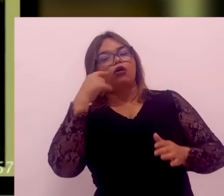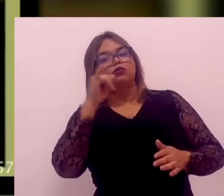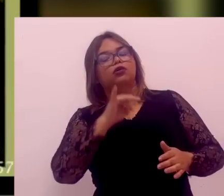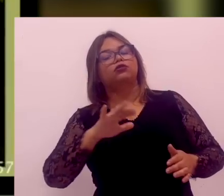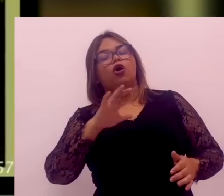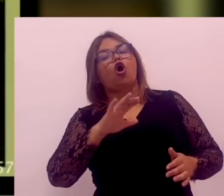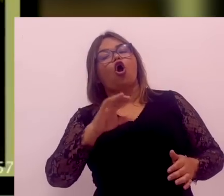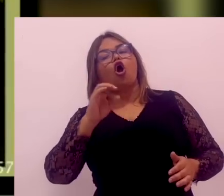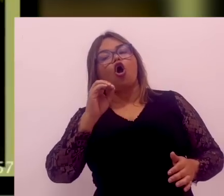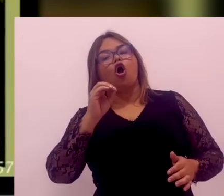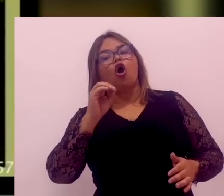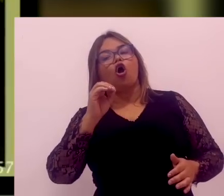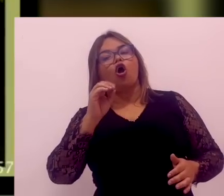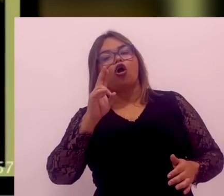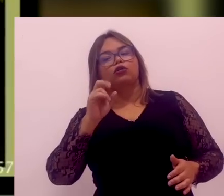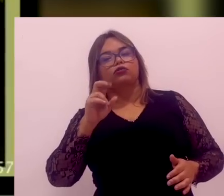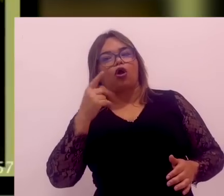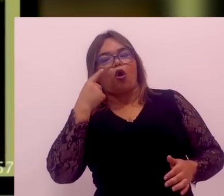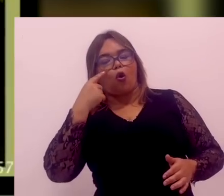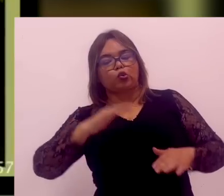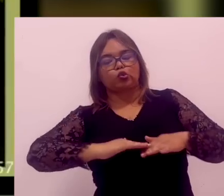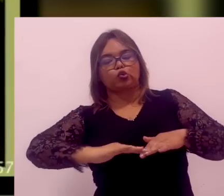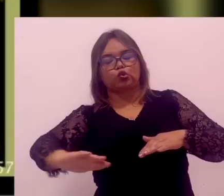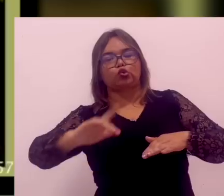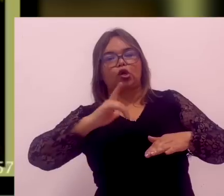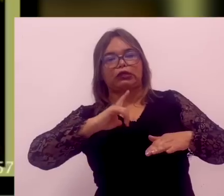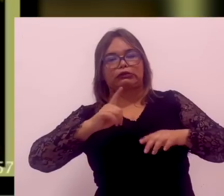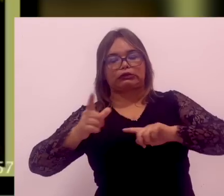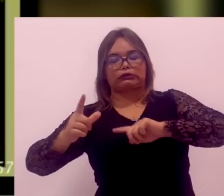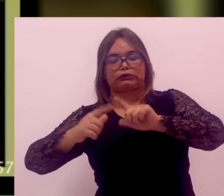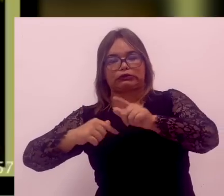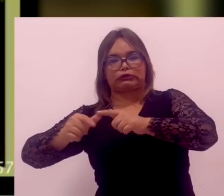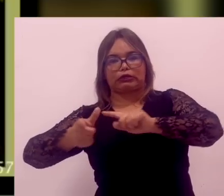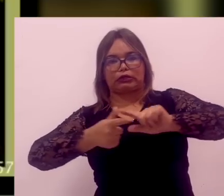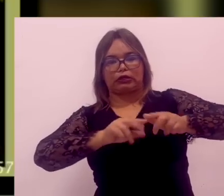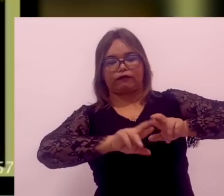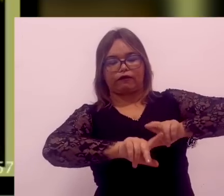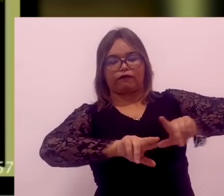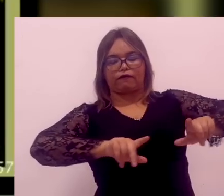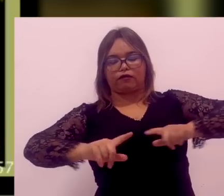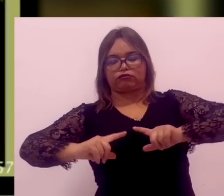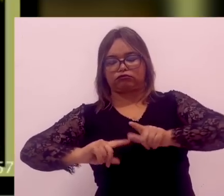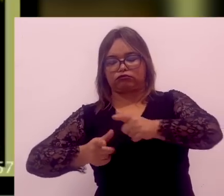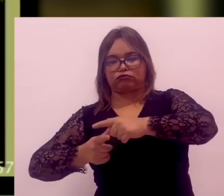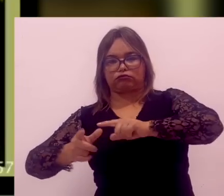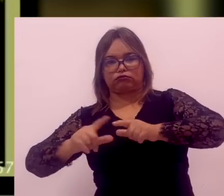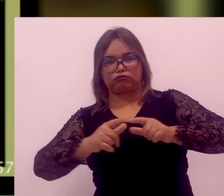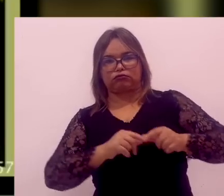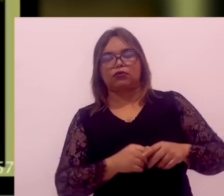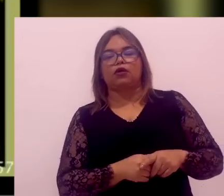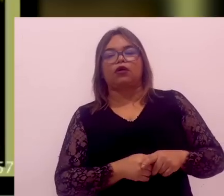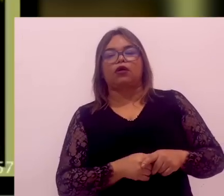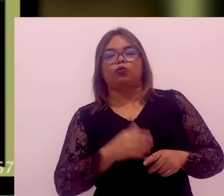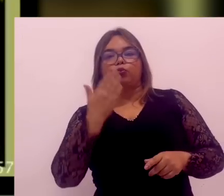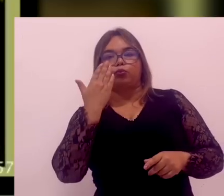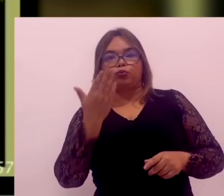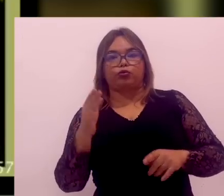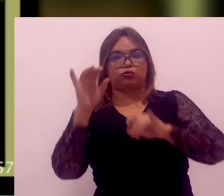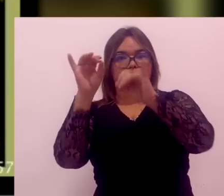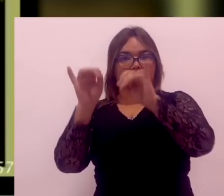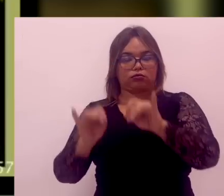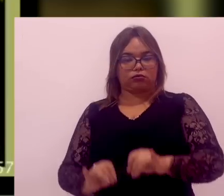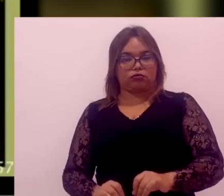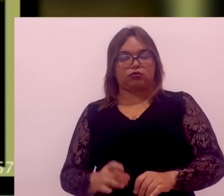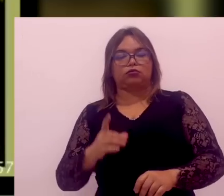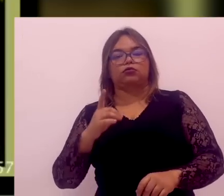forma aqui, e pentágonos. Na frente desta estátua está escrito: todos os que estão aqui devem olhar para o Oriente.